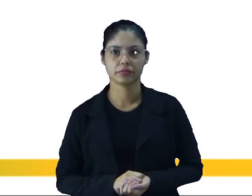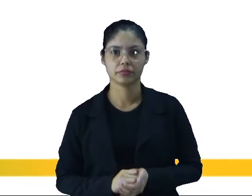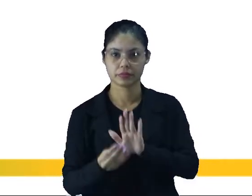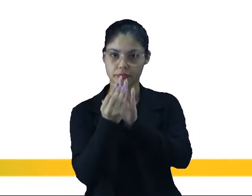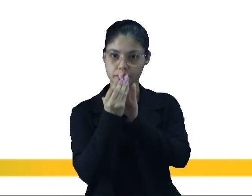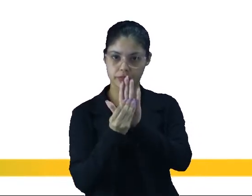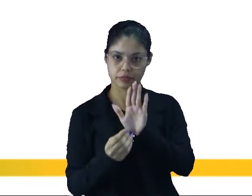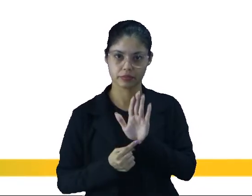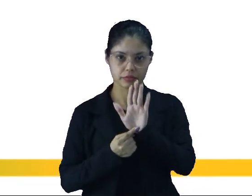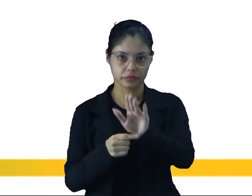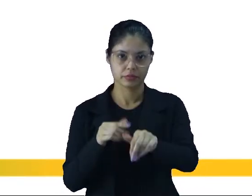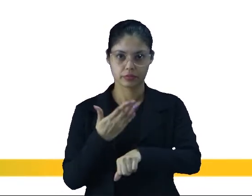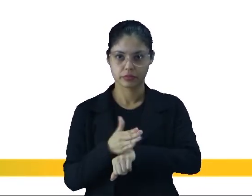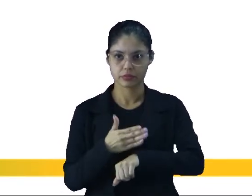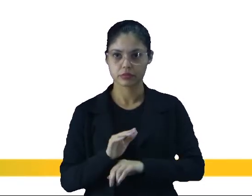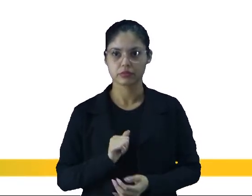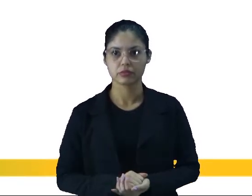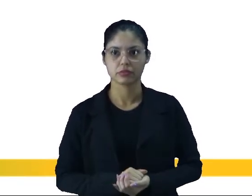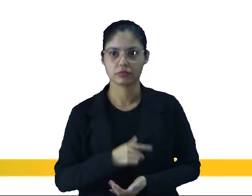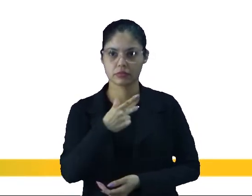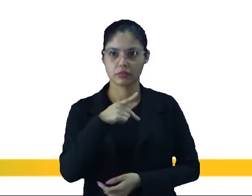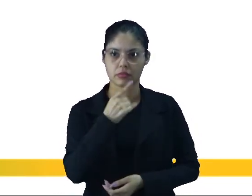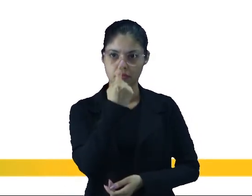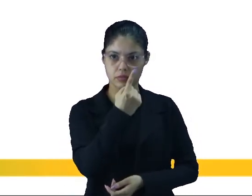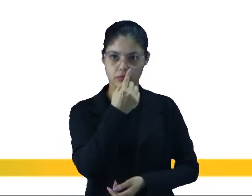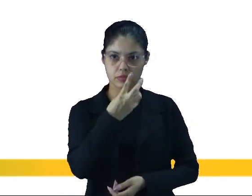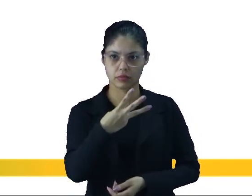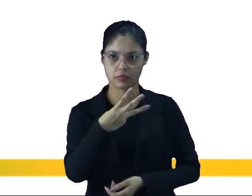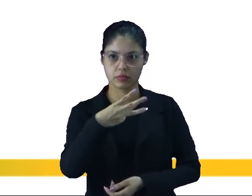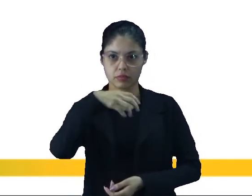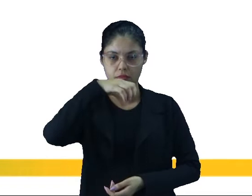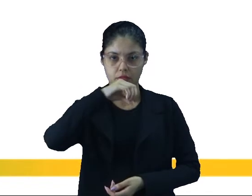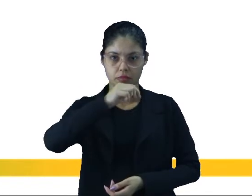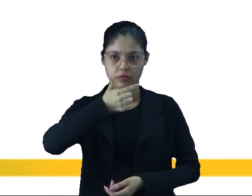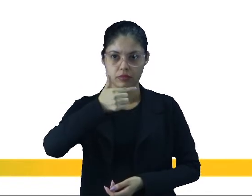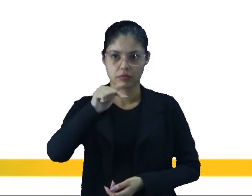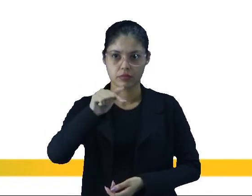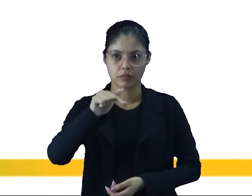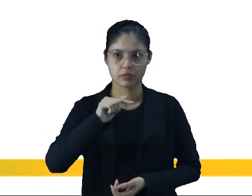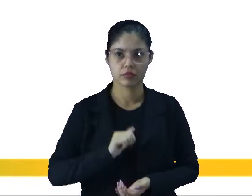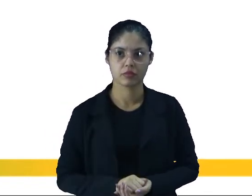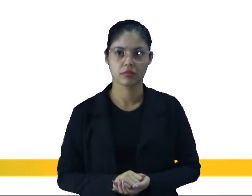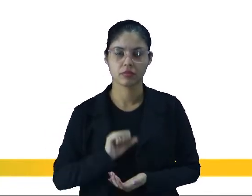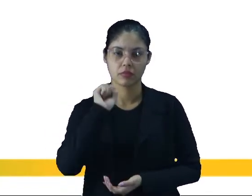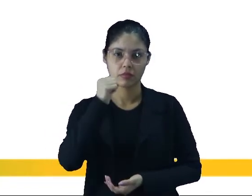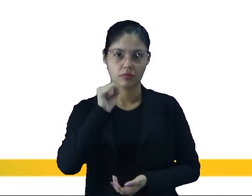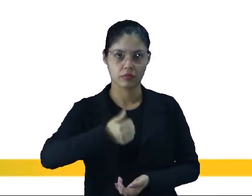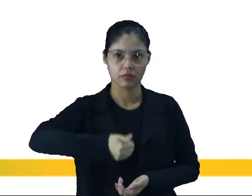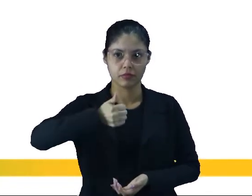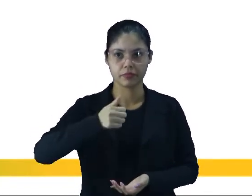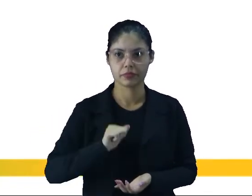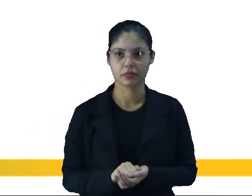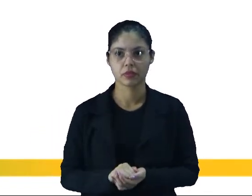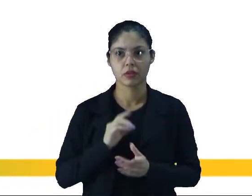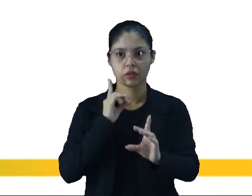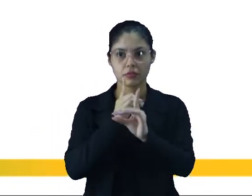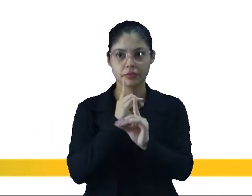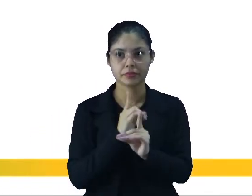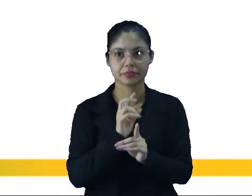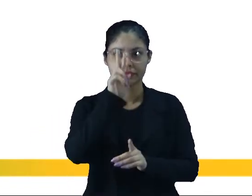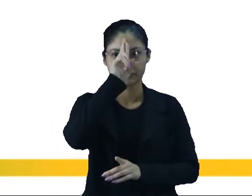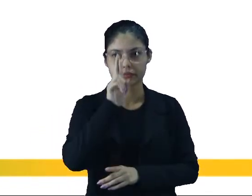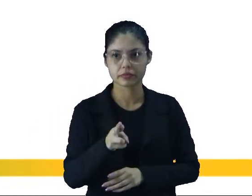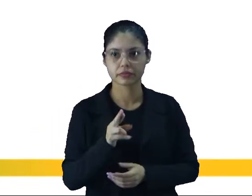Vamos mostrar aqui um exemplo. Dada a PG 1, 3, 9, 27, 81, determine a